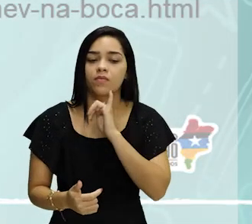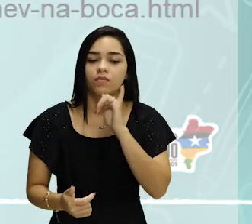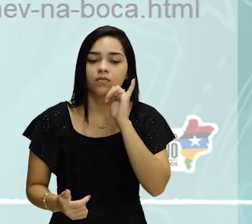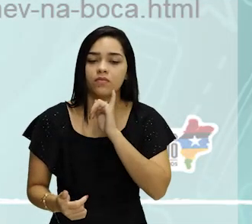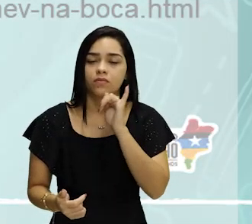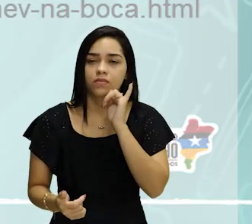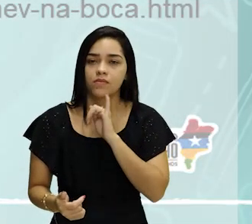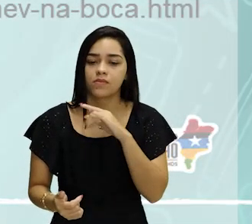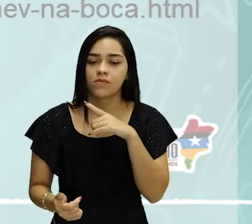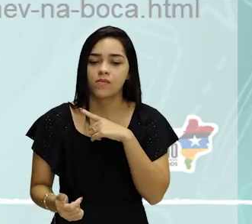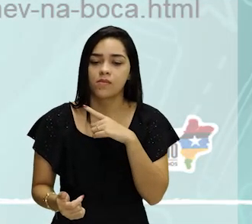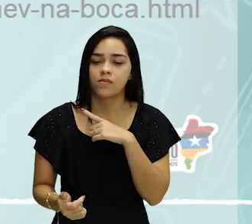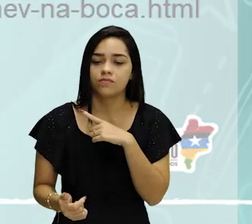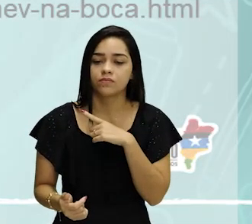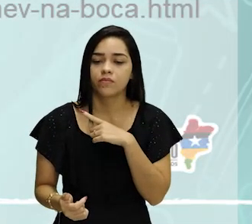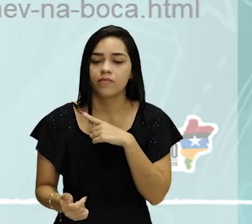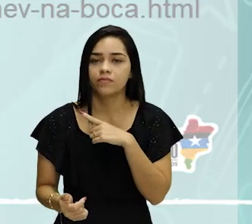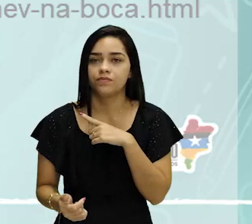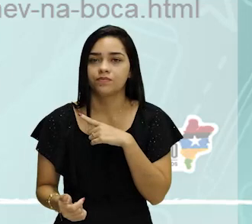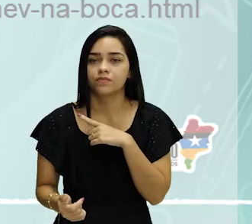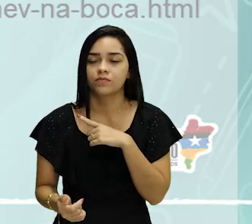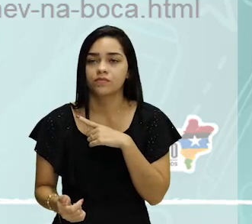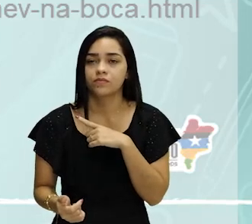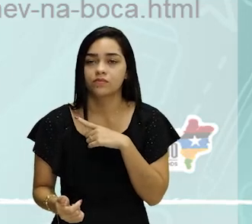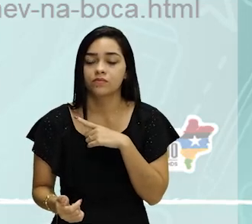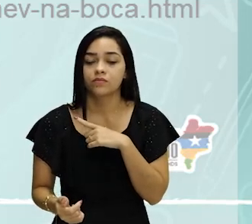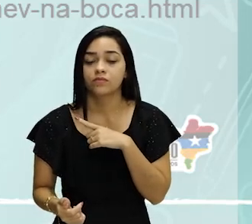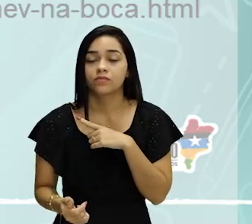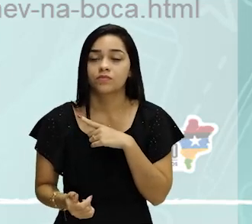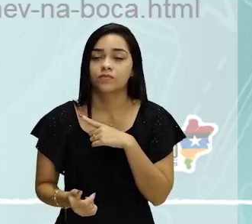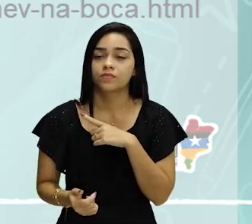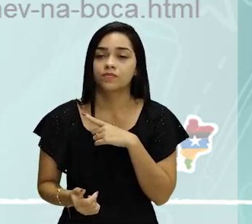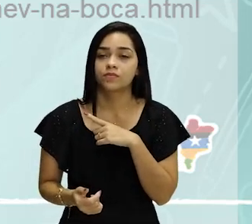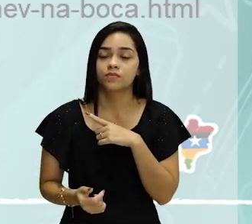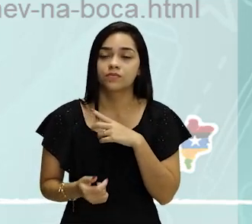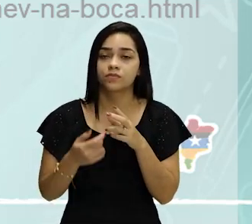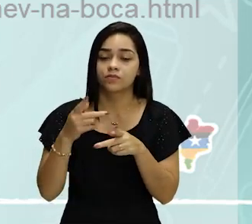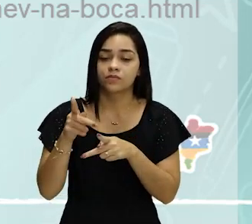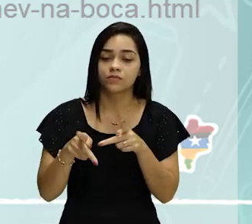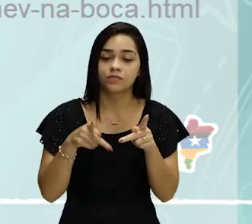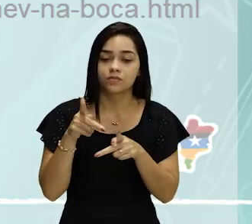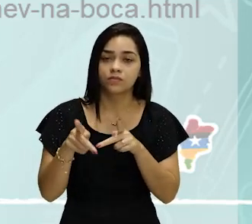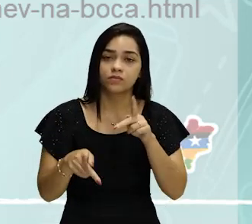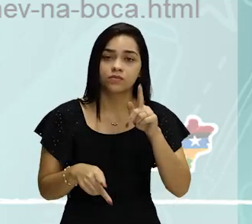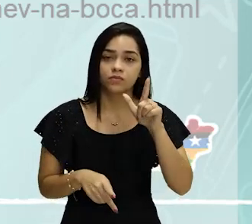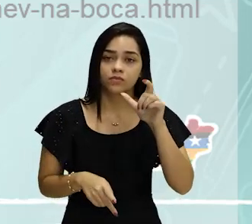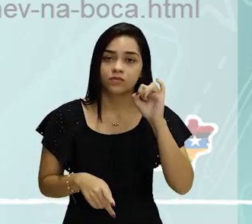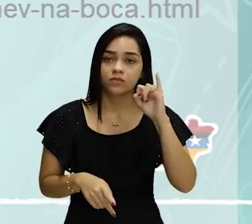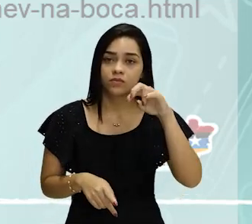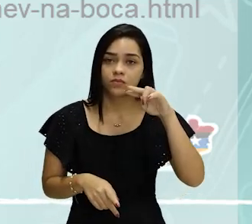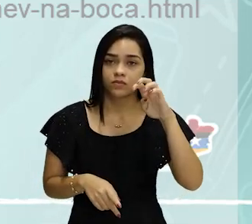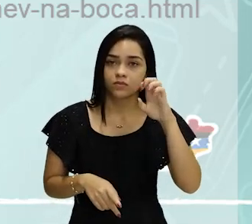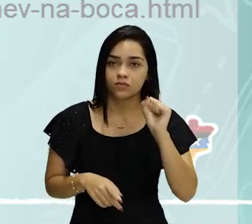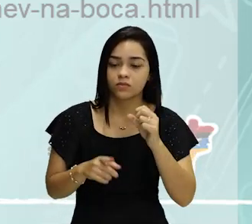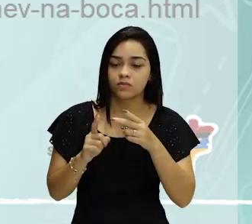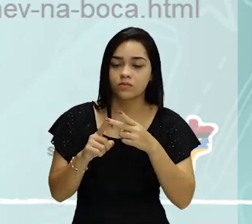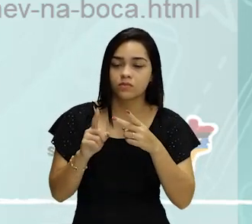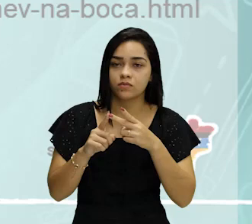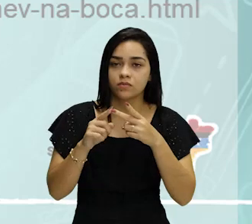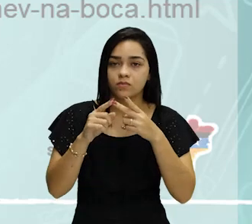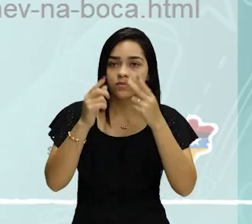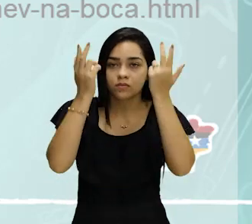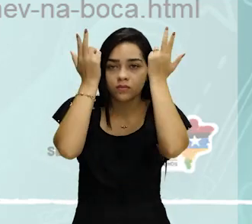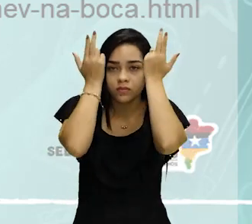aqui, que é a regulação que há entre as populações de linces e lebres,